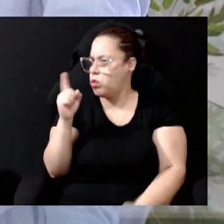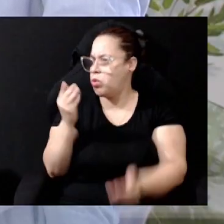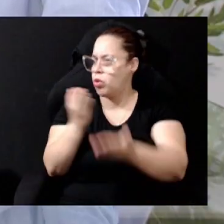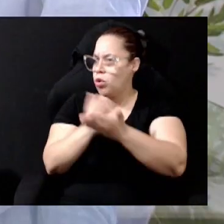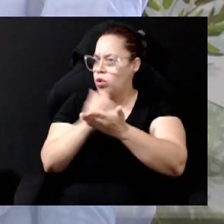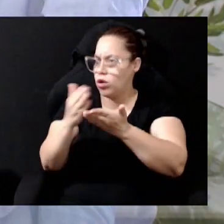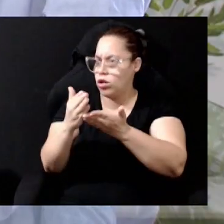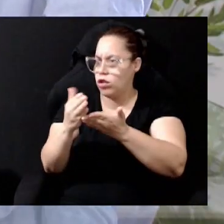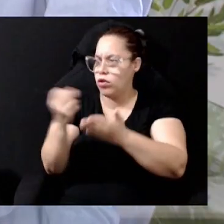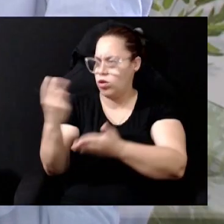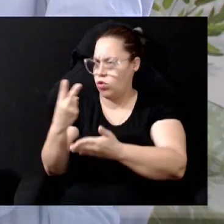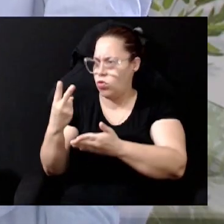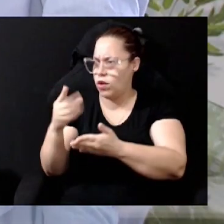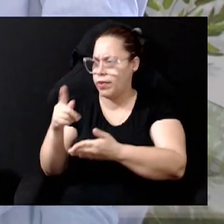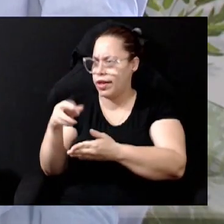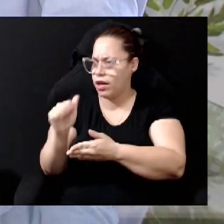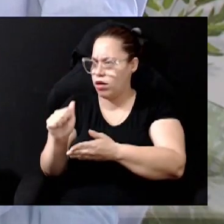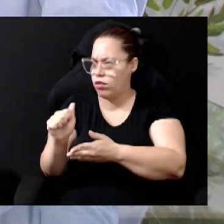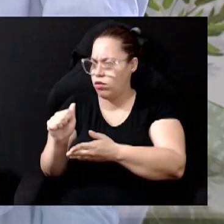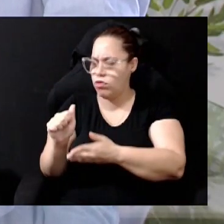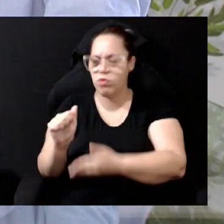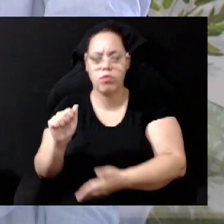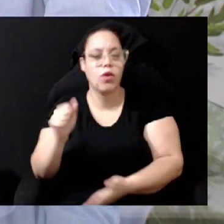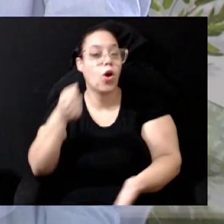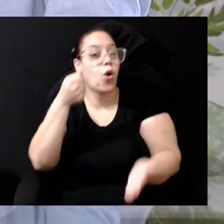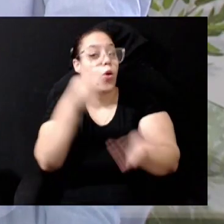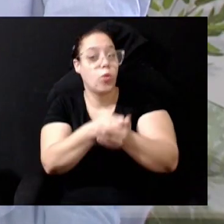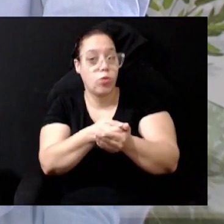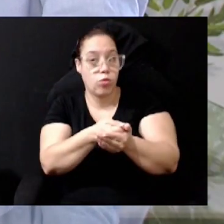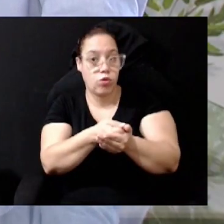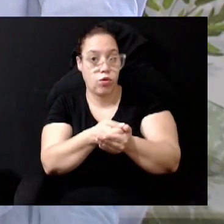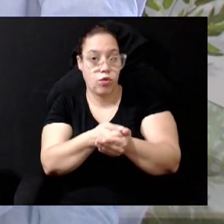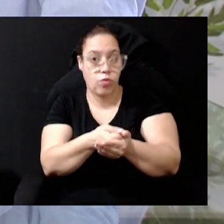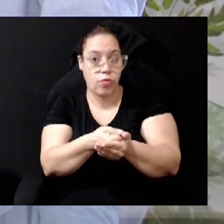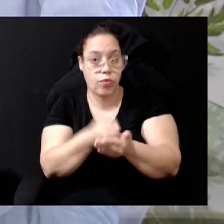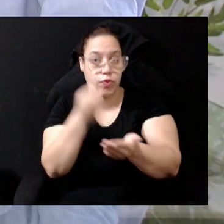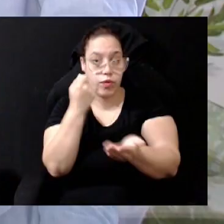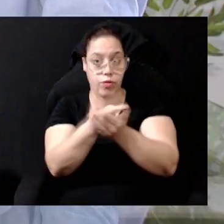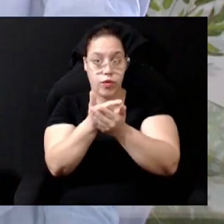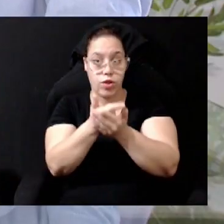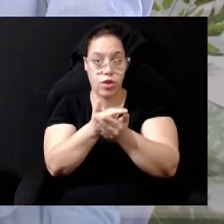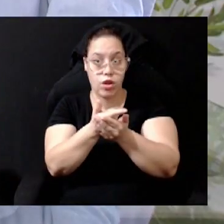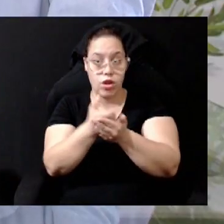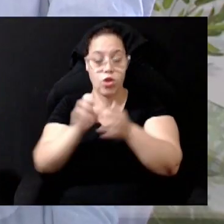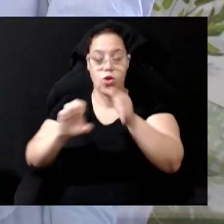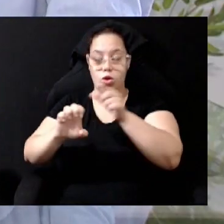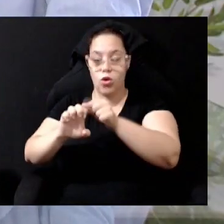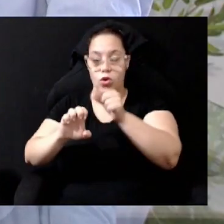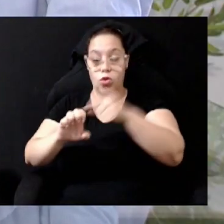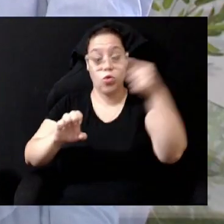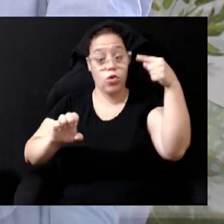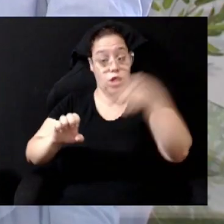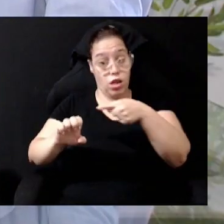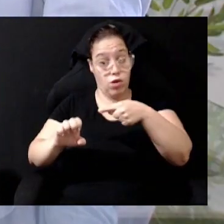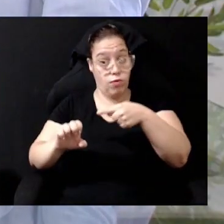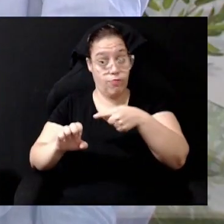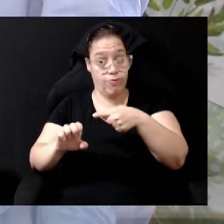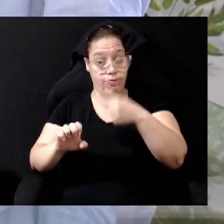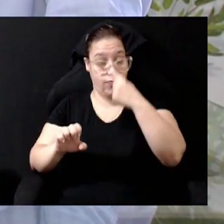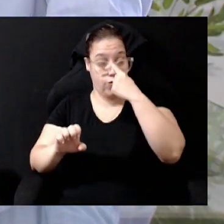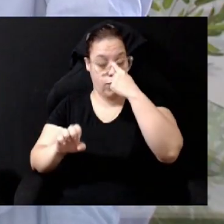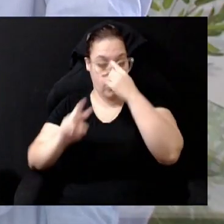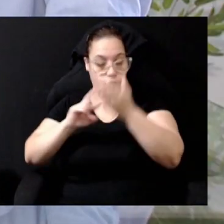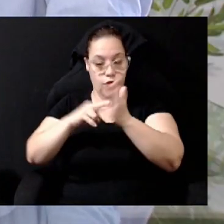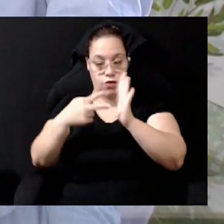professor? A obrigação de fazer o pagamento é do empregador. Isso significa que é ele